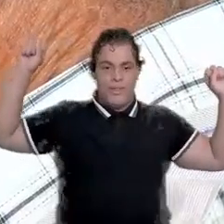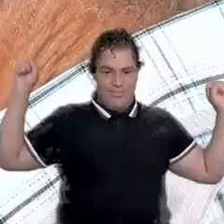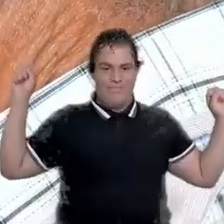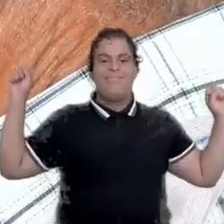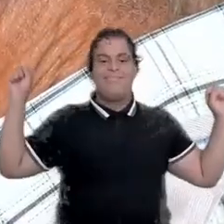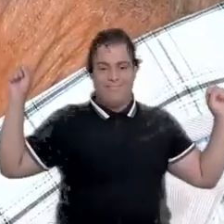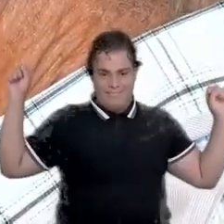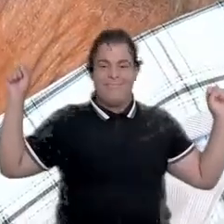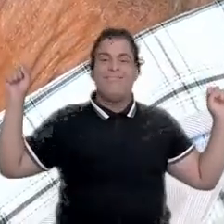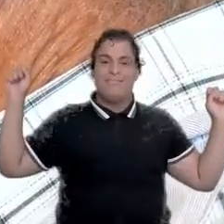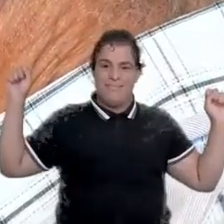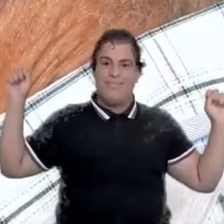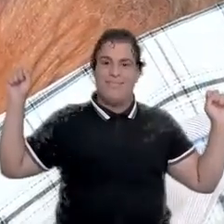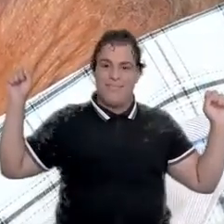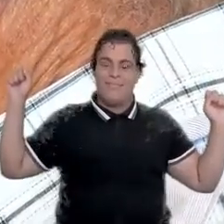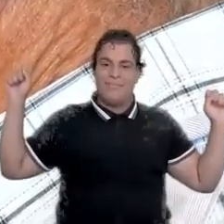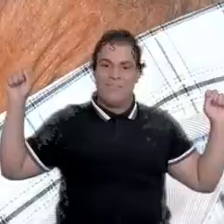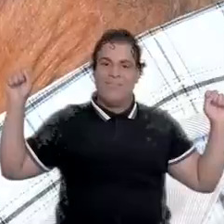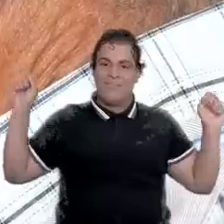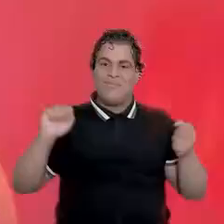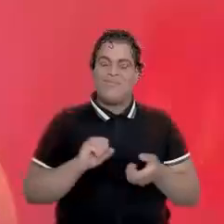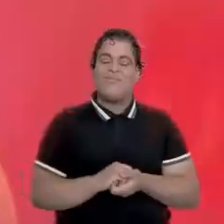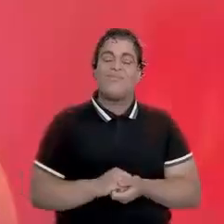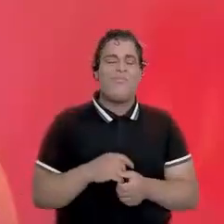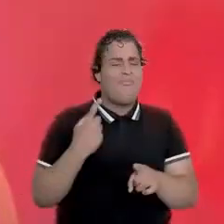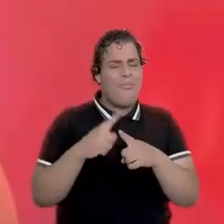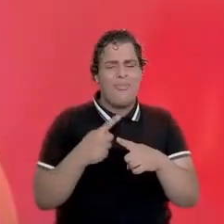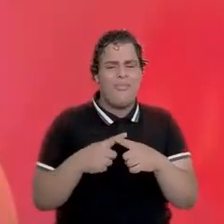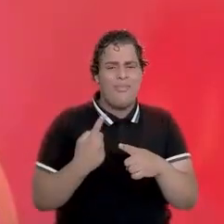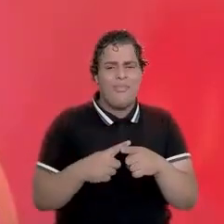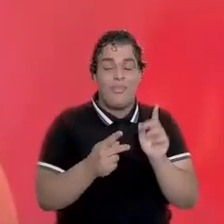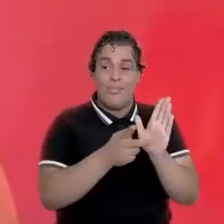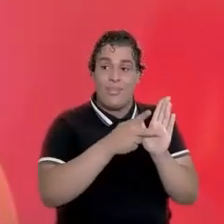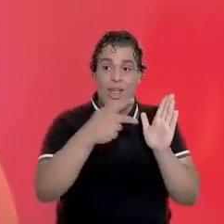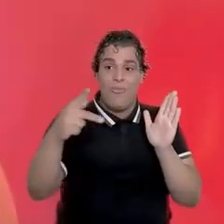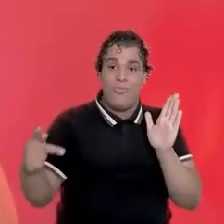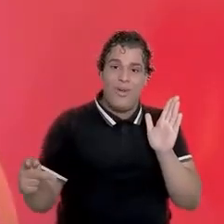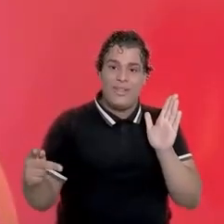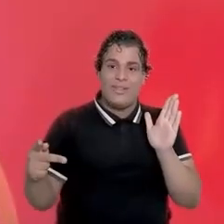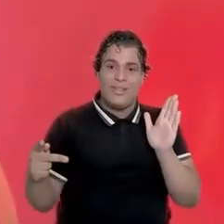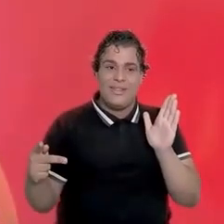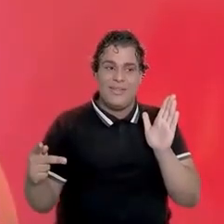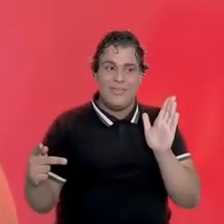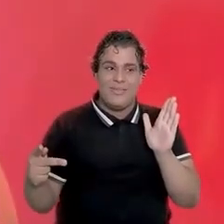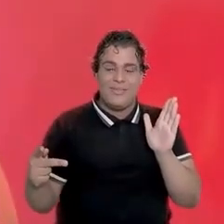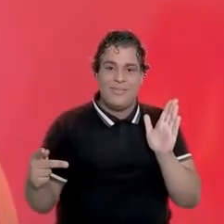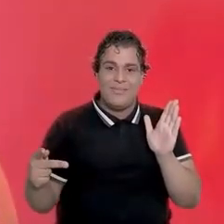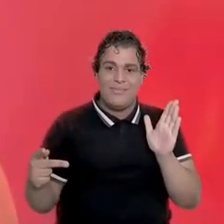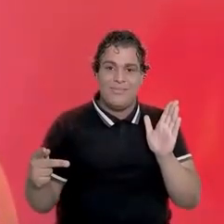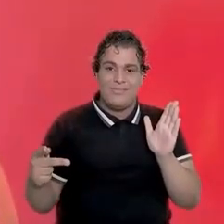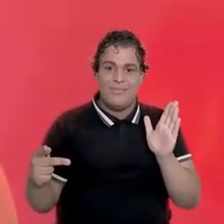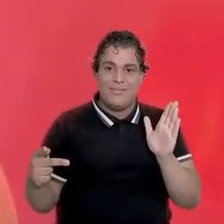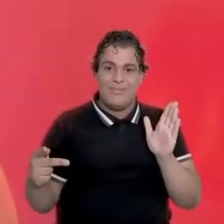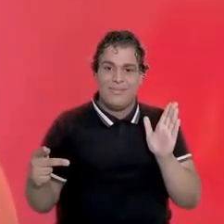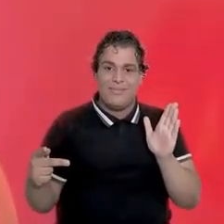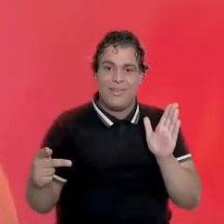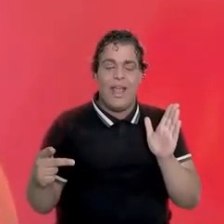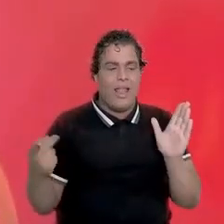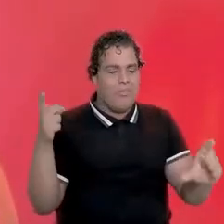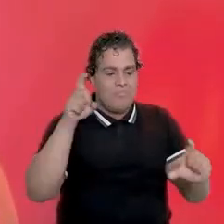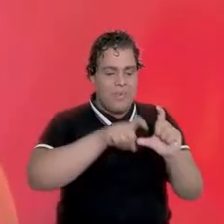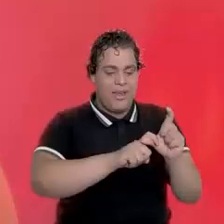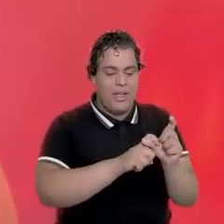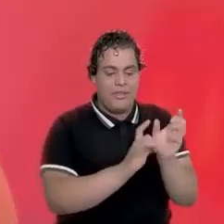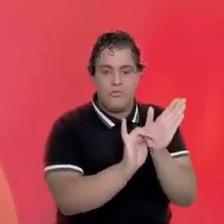peito os meus sentimentos. Porque a poesia, ela está no